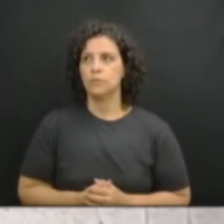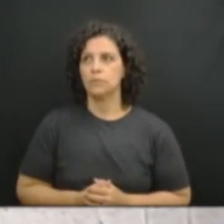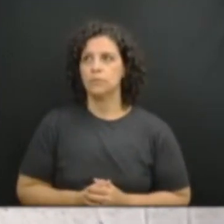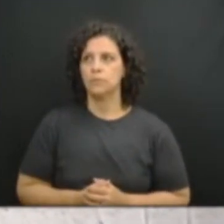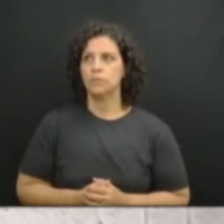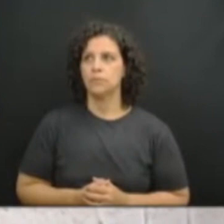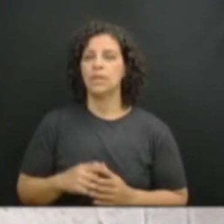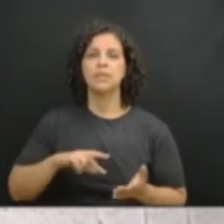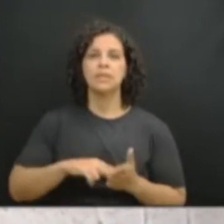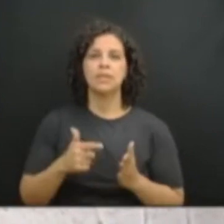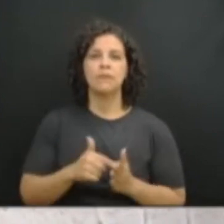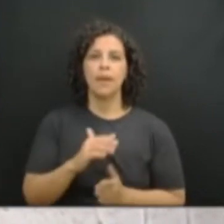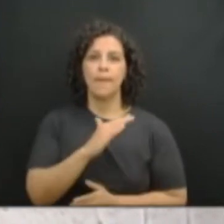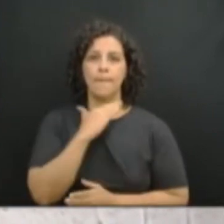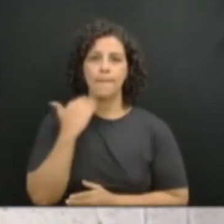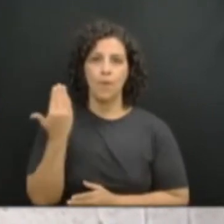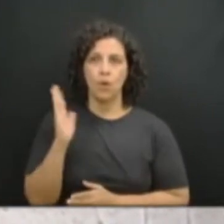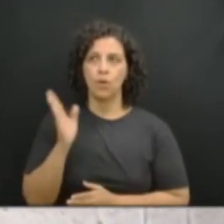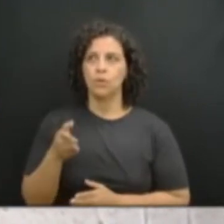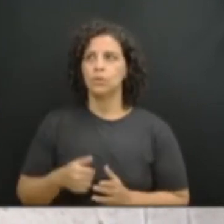É a morte